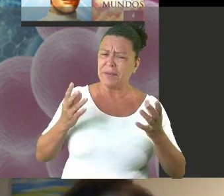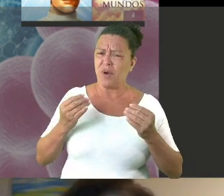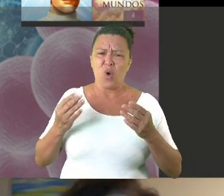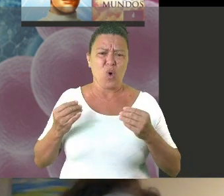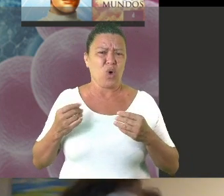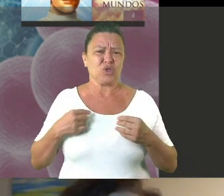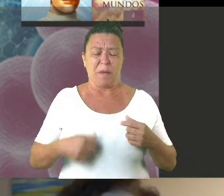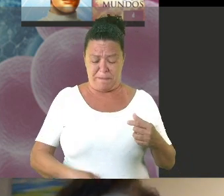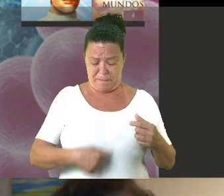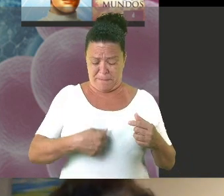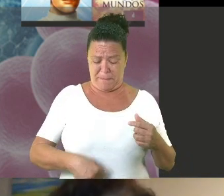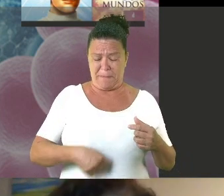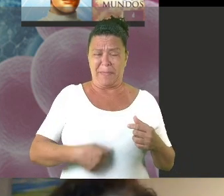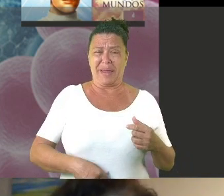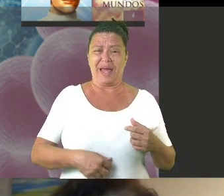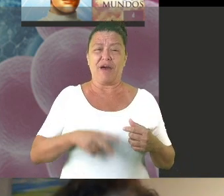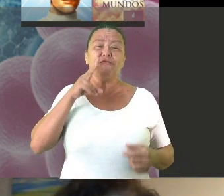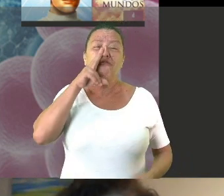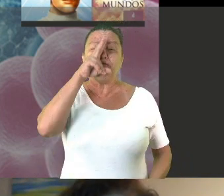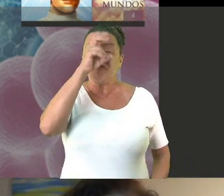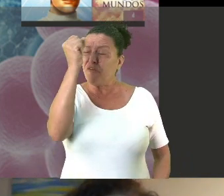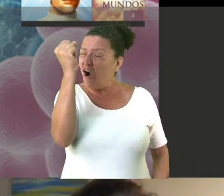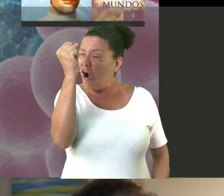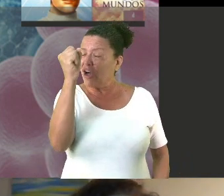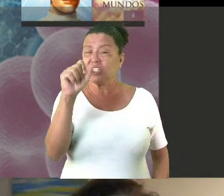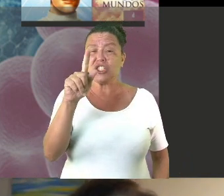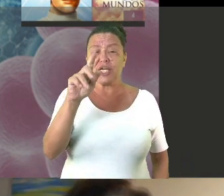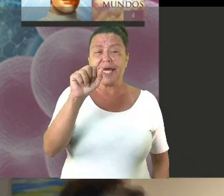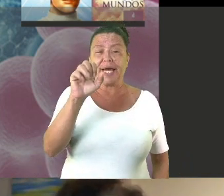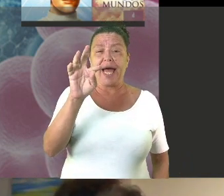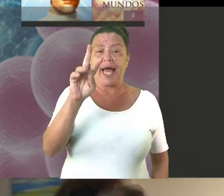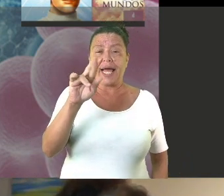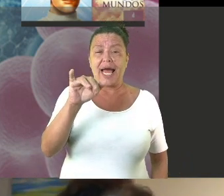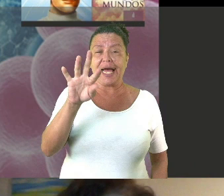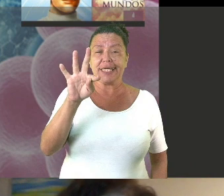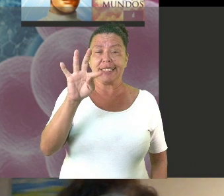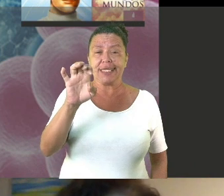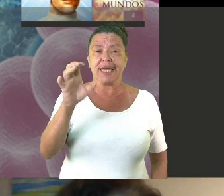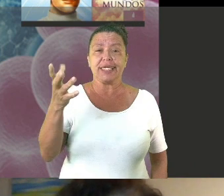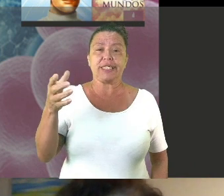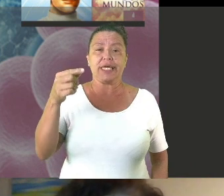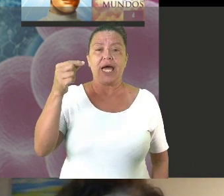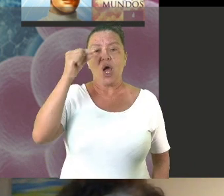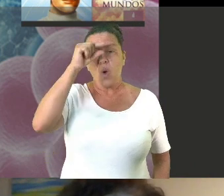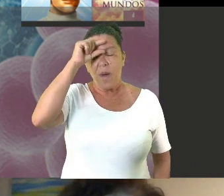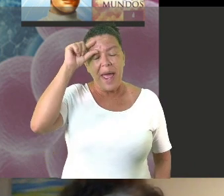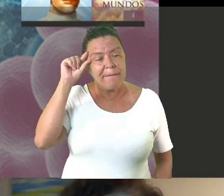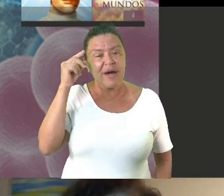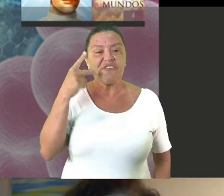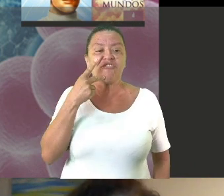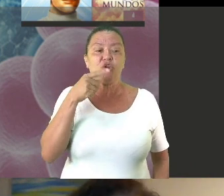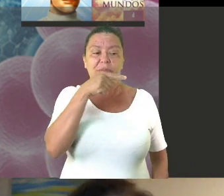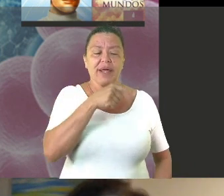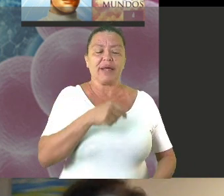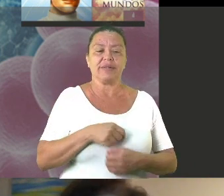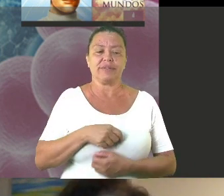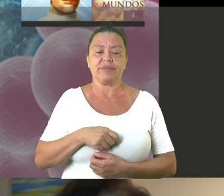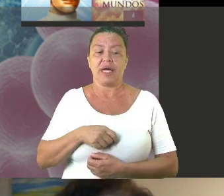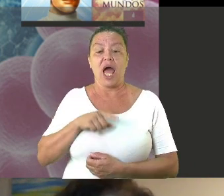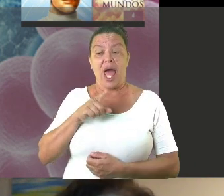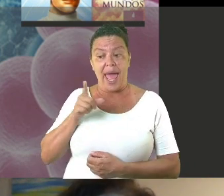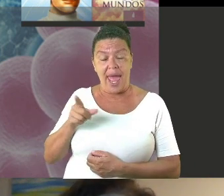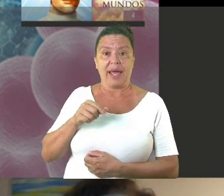uma gastrite fortíssima. E que Emmanuel teria dito para ele assim: nossa